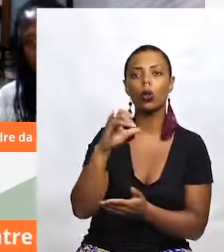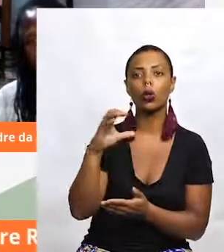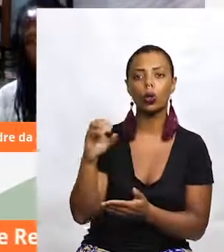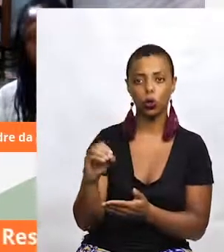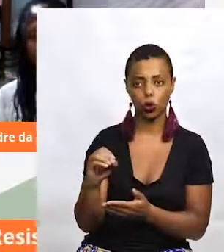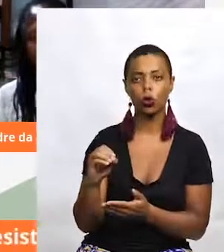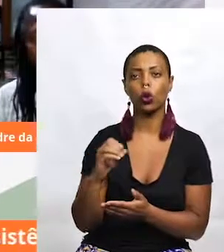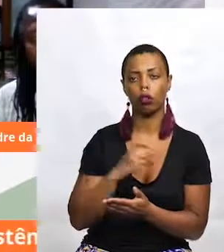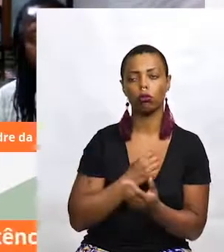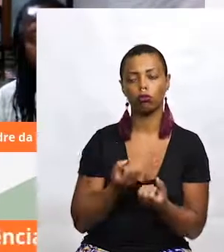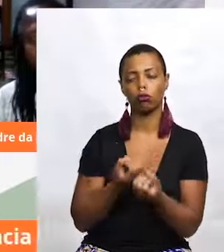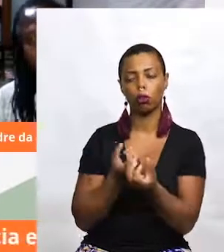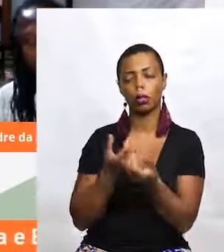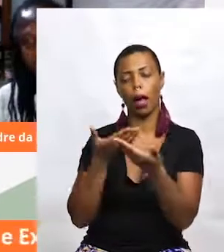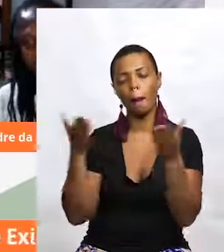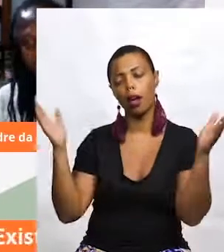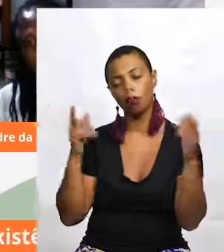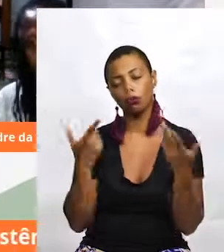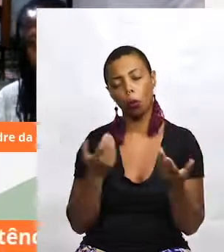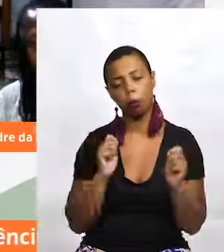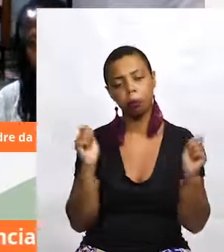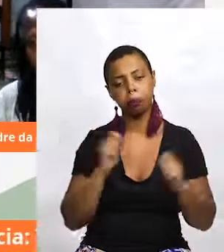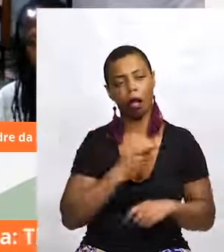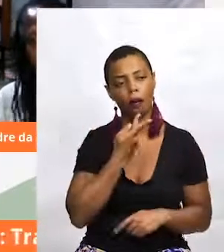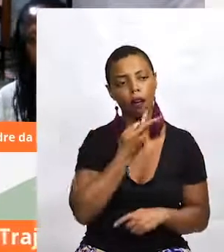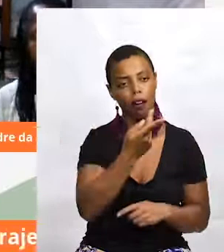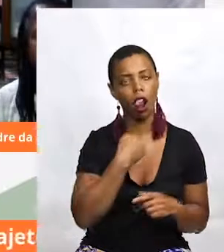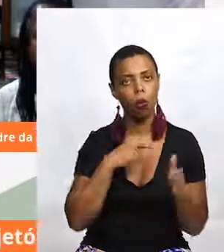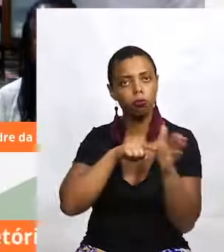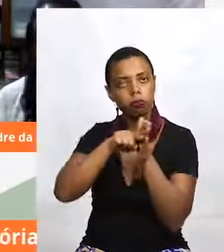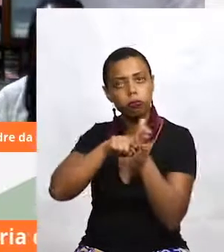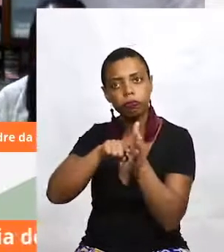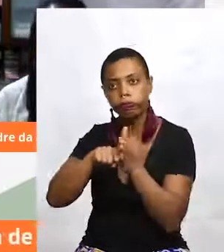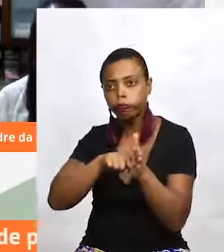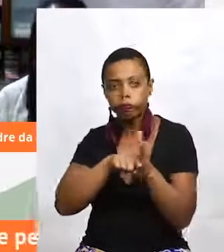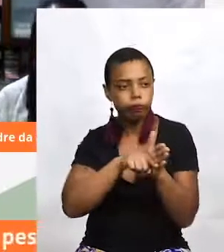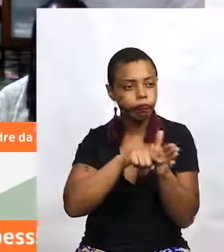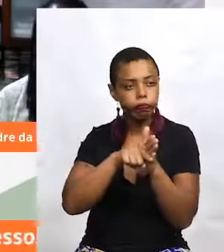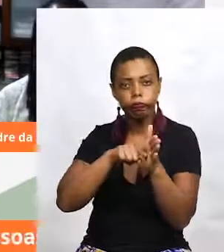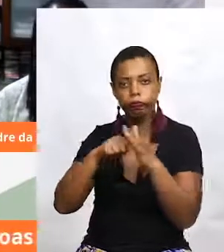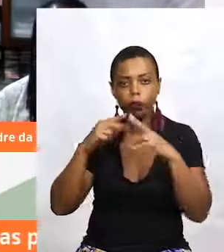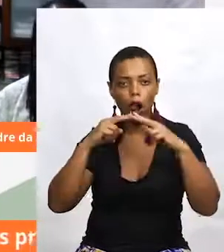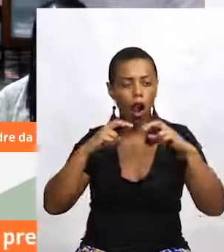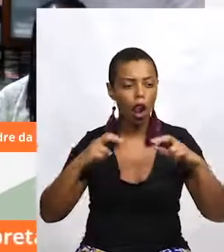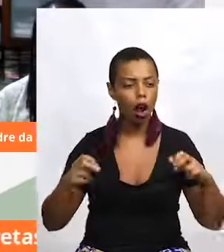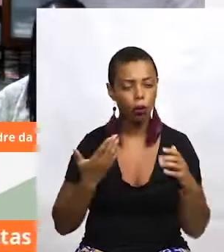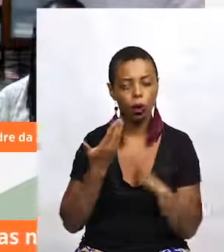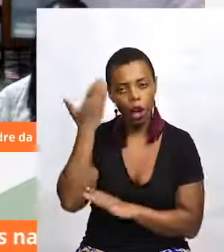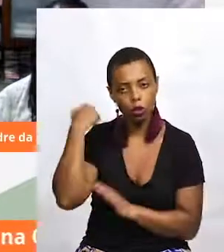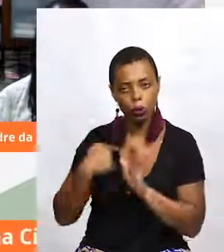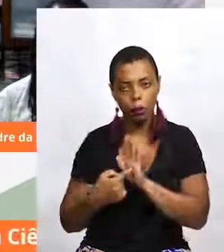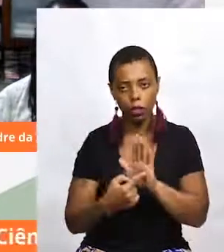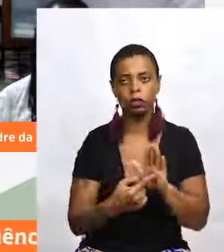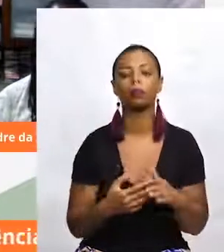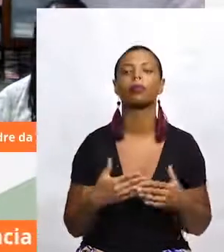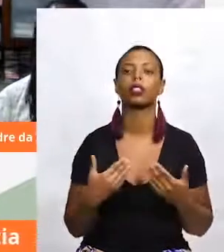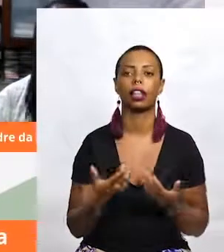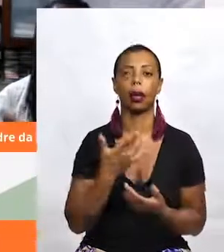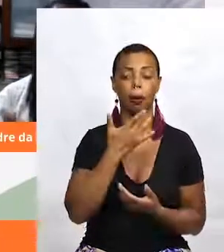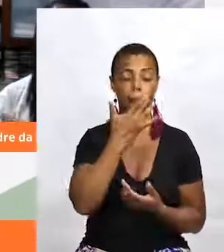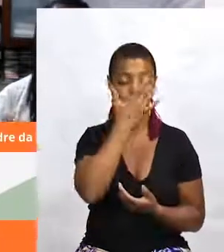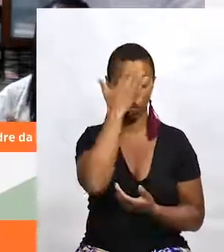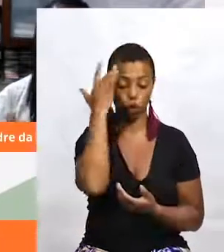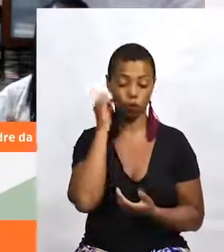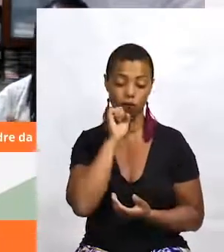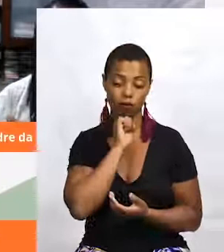tá com dados abertos, então eu pude fazer essa análise para uma apresentação que eu fiz há algum tempo. Então, o idoso negro,